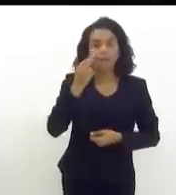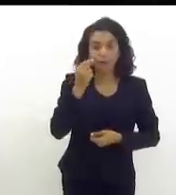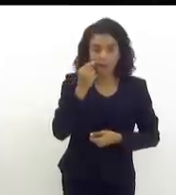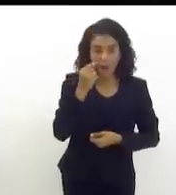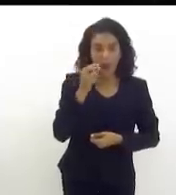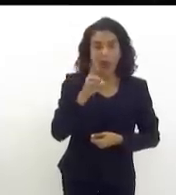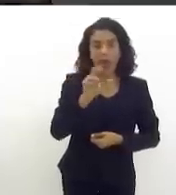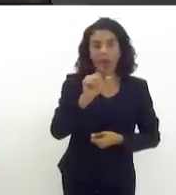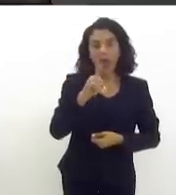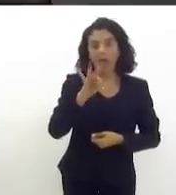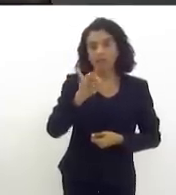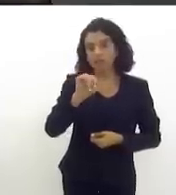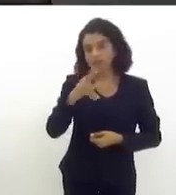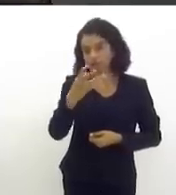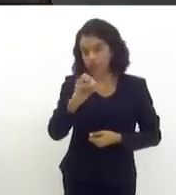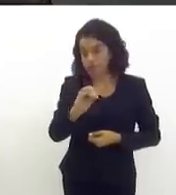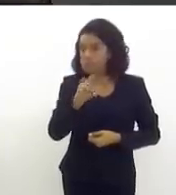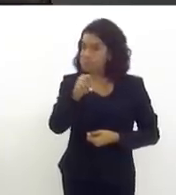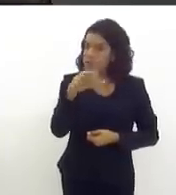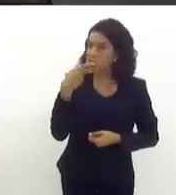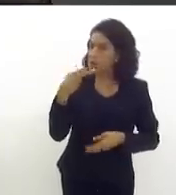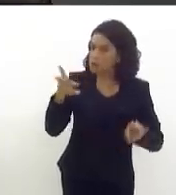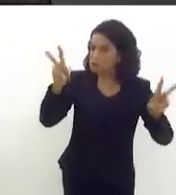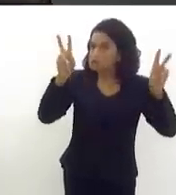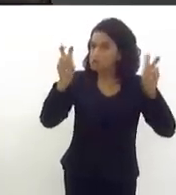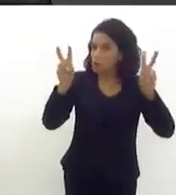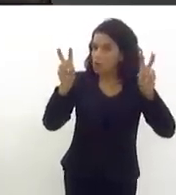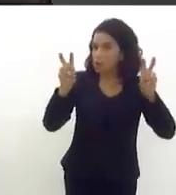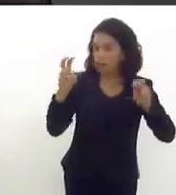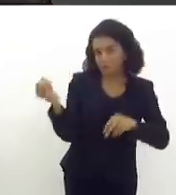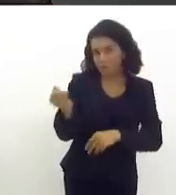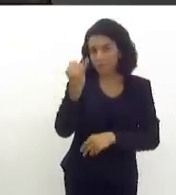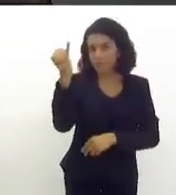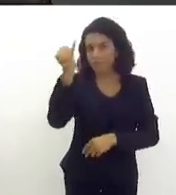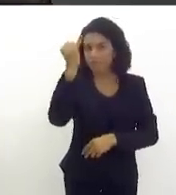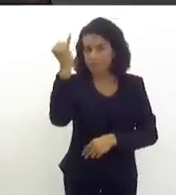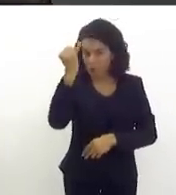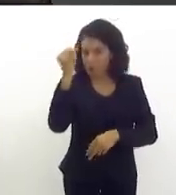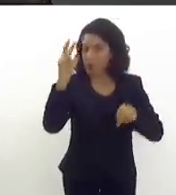aborda uma questão absolutamente relevante